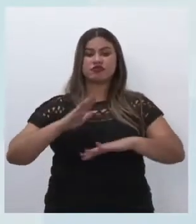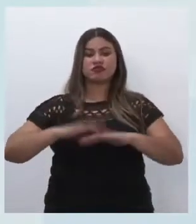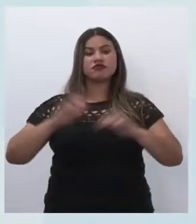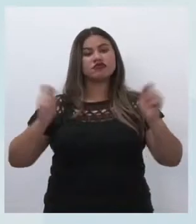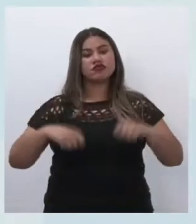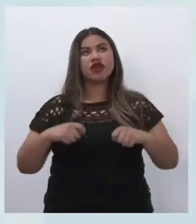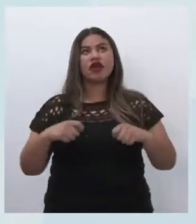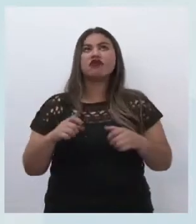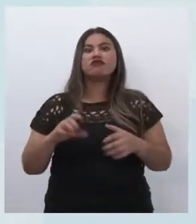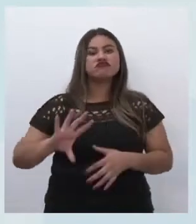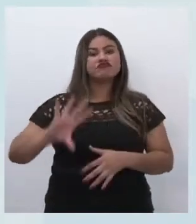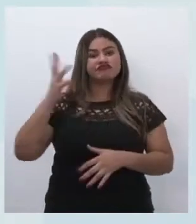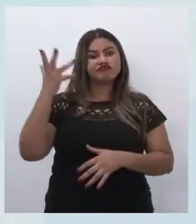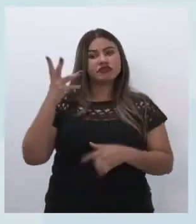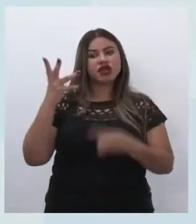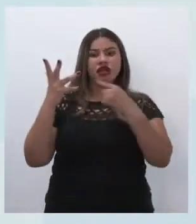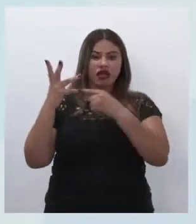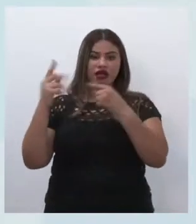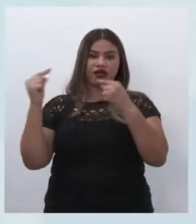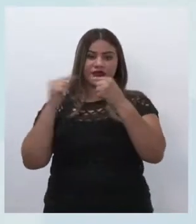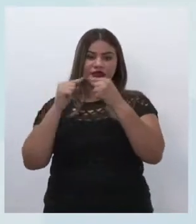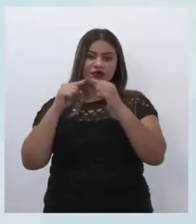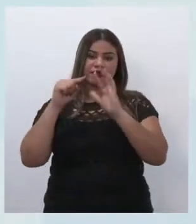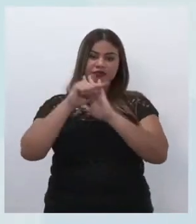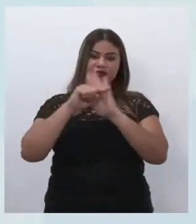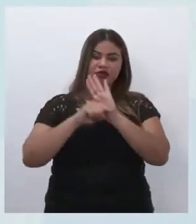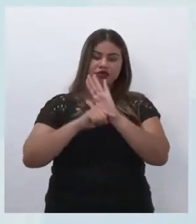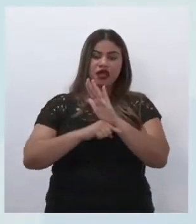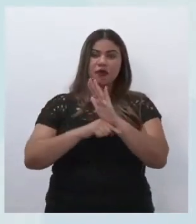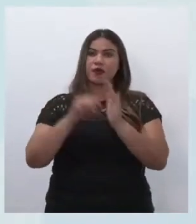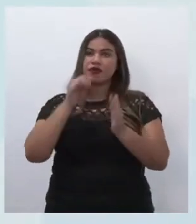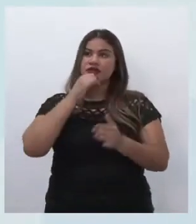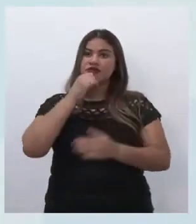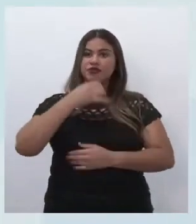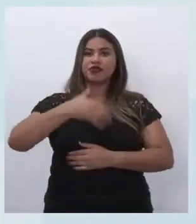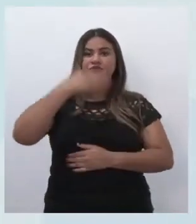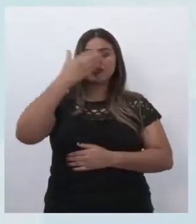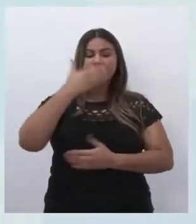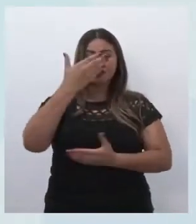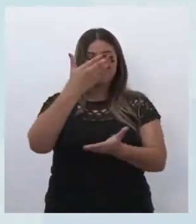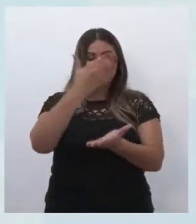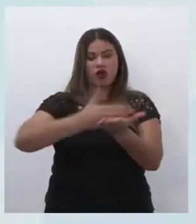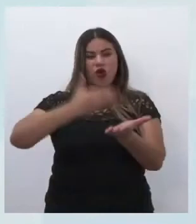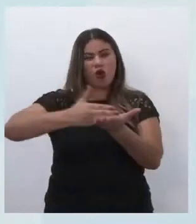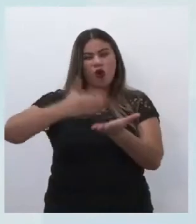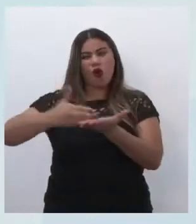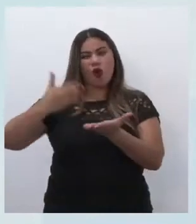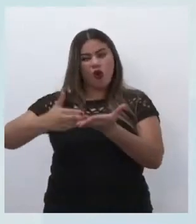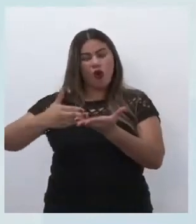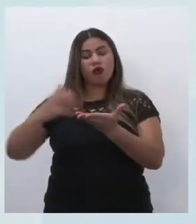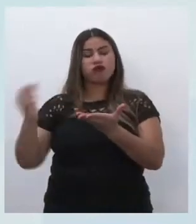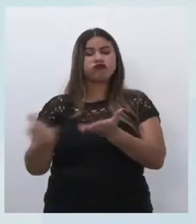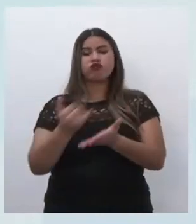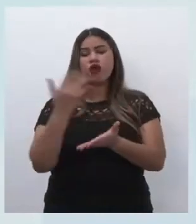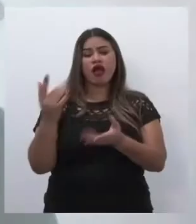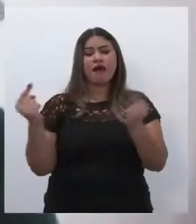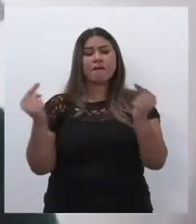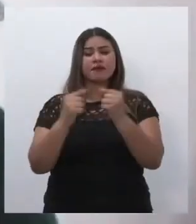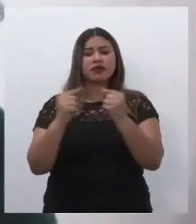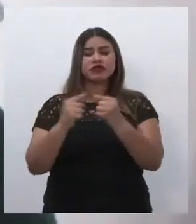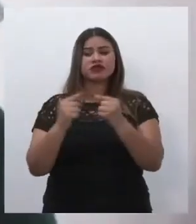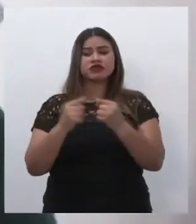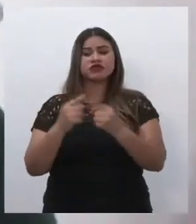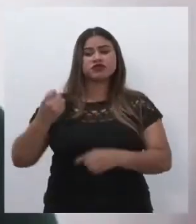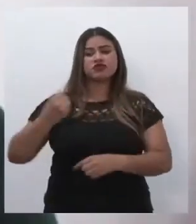situações problemas para investigar a quantidade de fatias de abacaxi, por exemplo, que poderiam resultar em